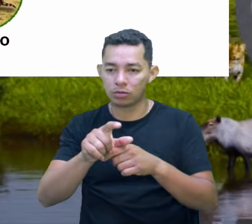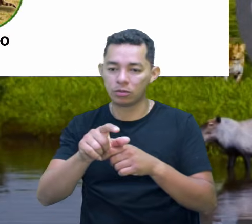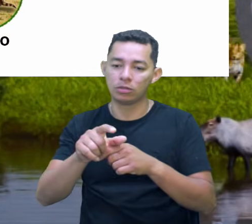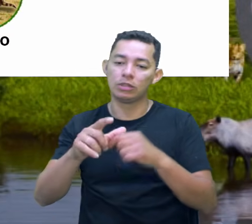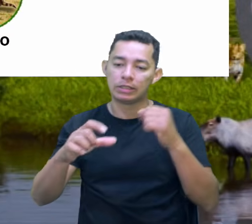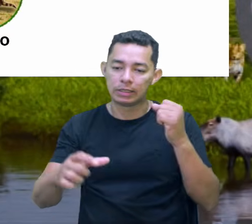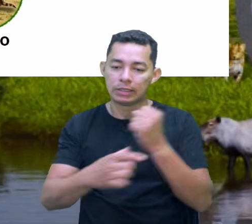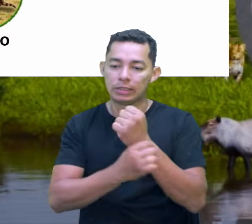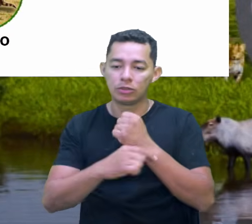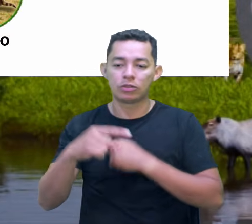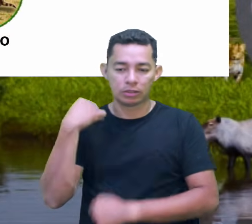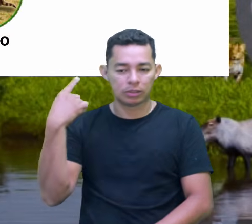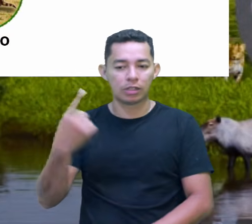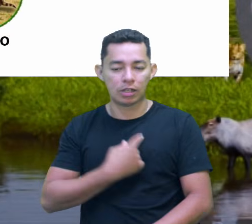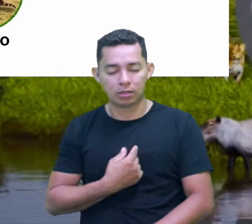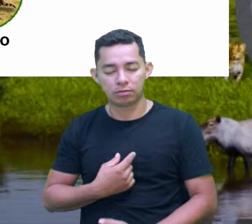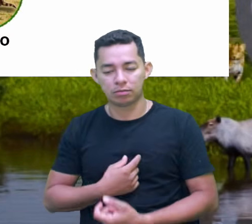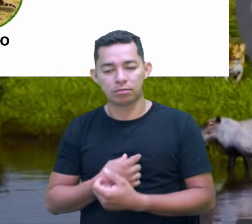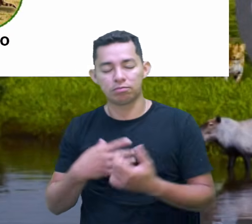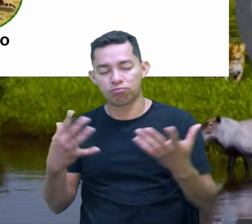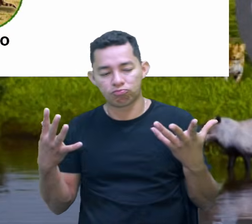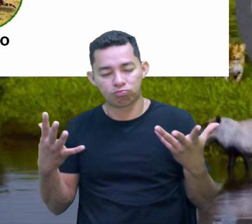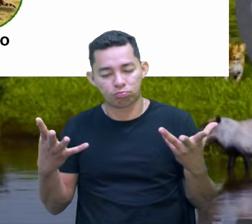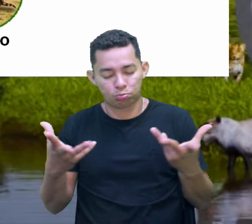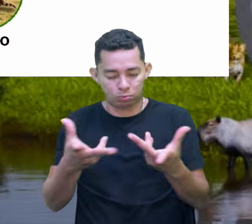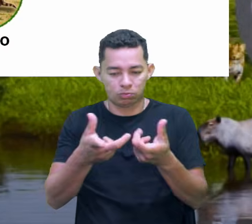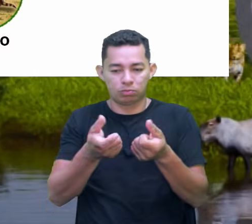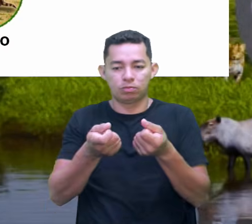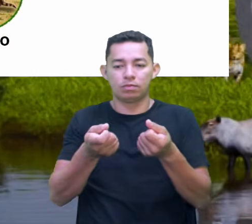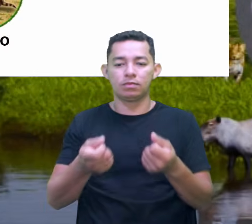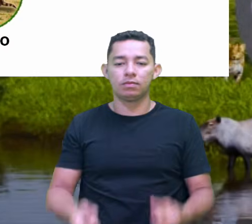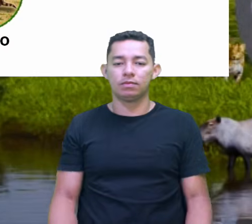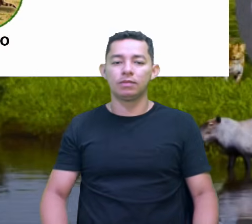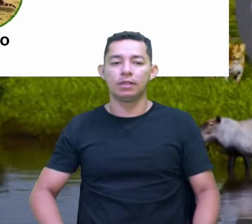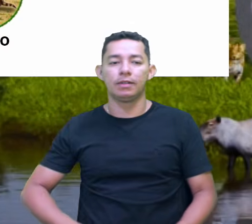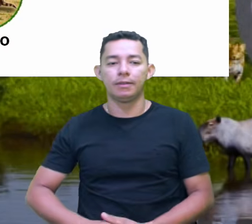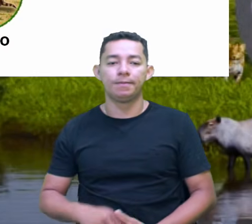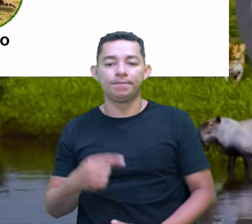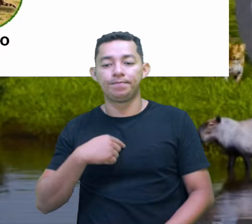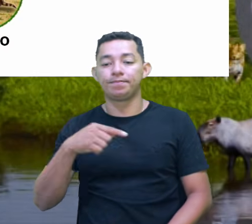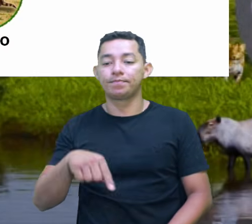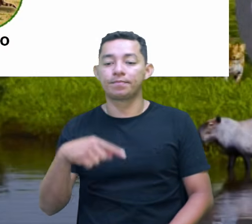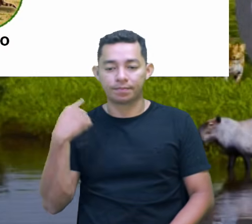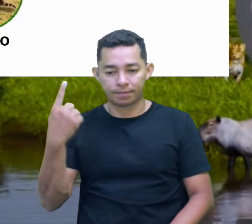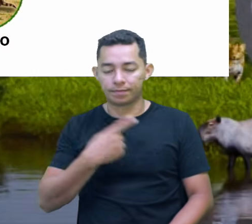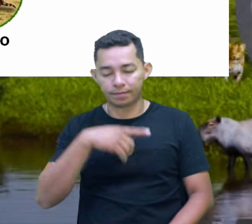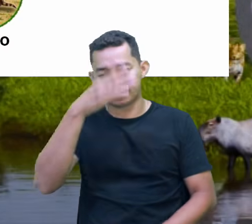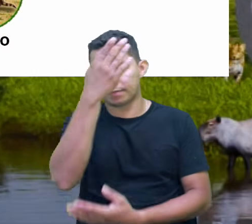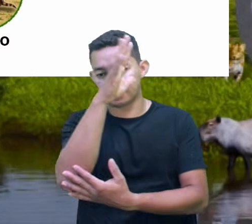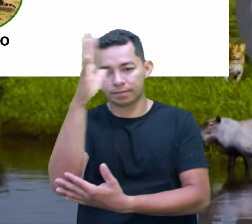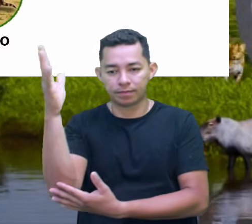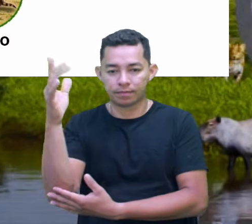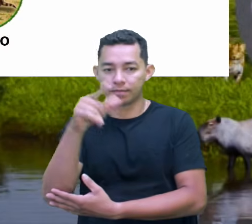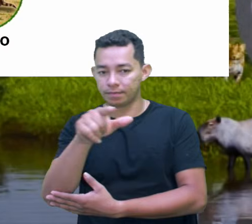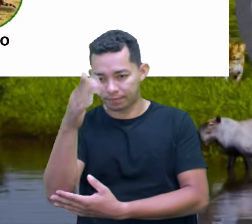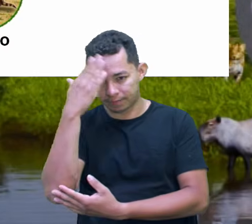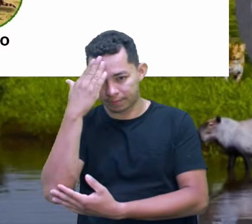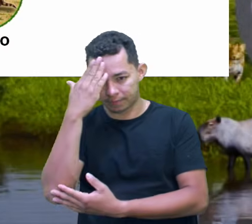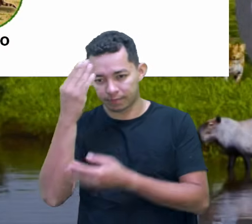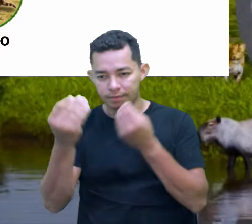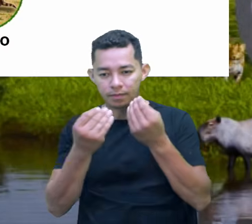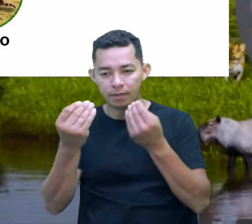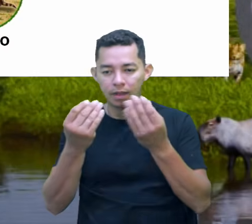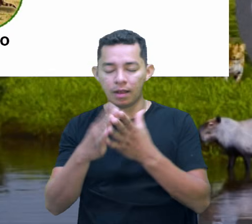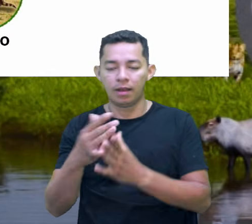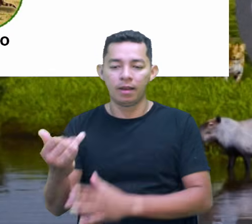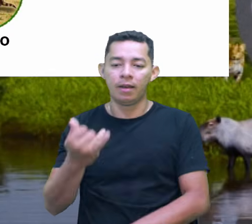nosso bioma, seja lá o bioma em que você se refira. No nosso caso aqui é a Amazônia. Então vocês entenderam qual é a